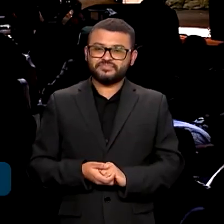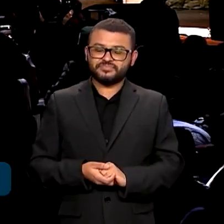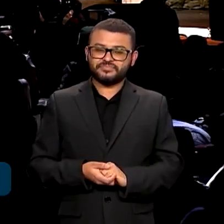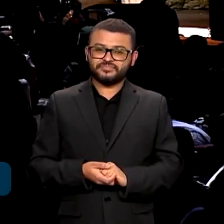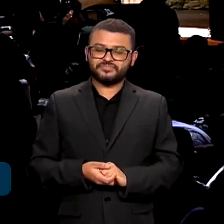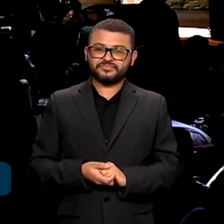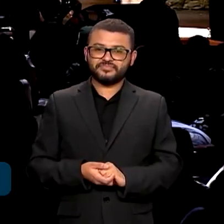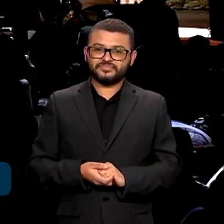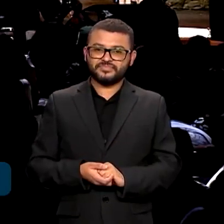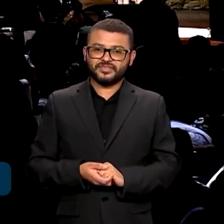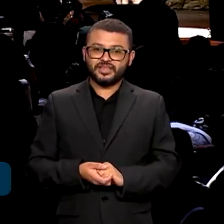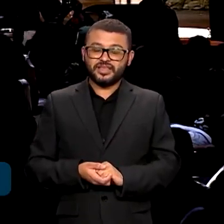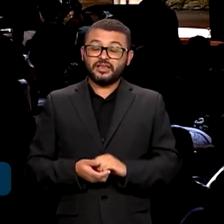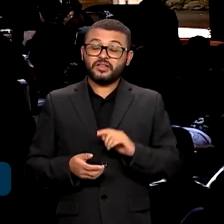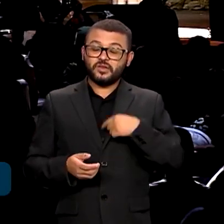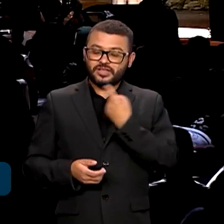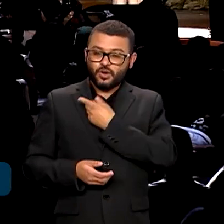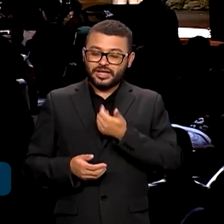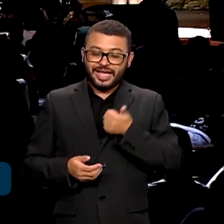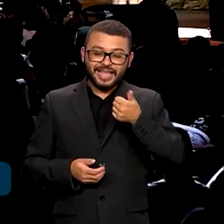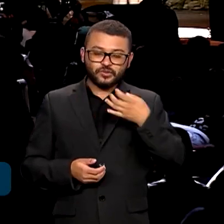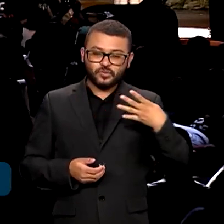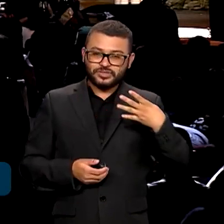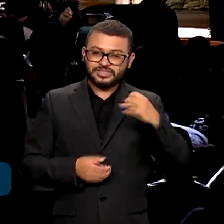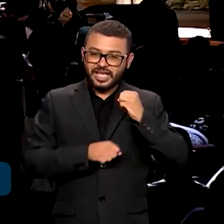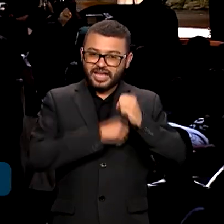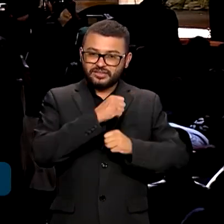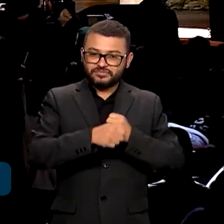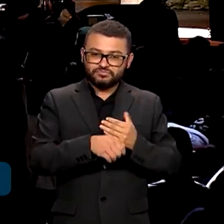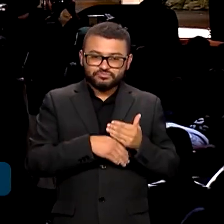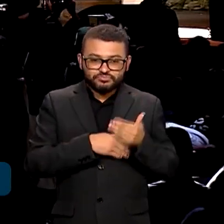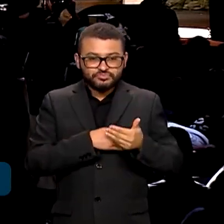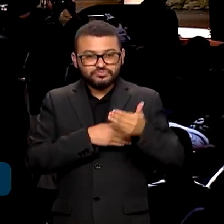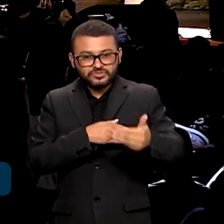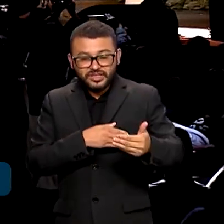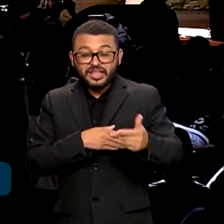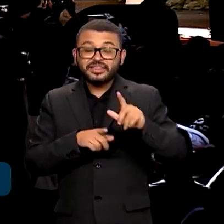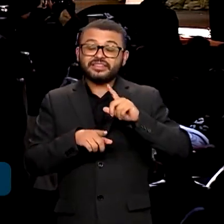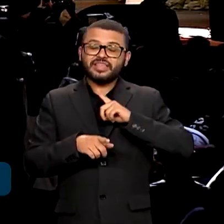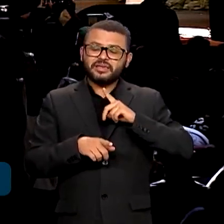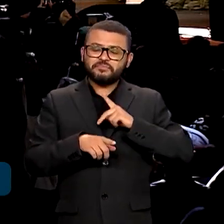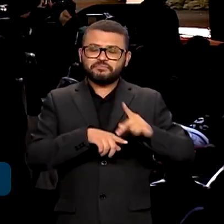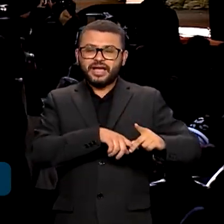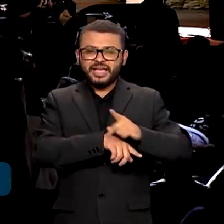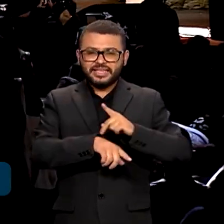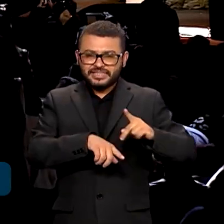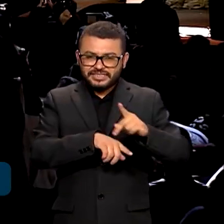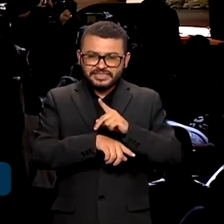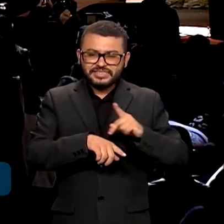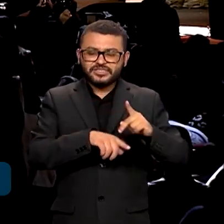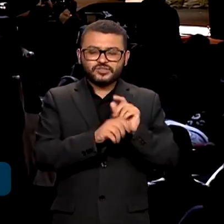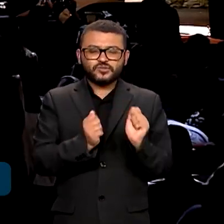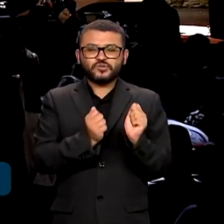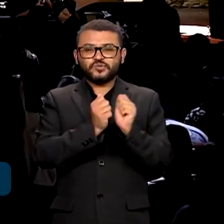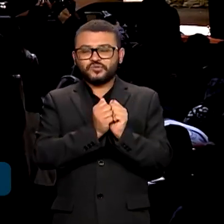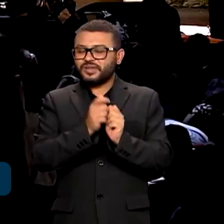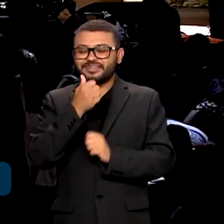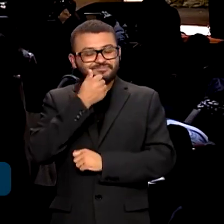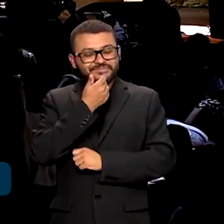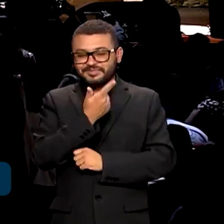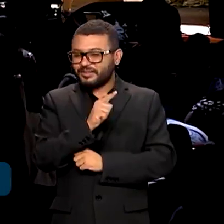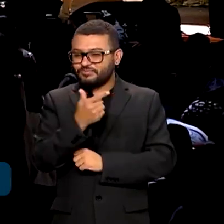após 14 anos em que os países que compõem a OTCA não se